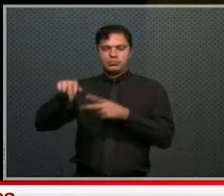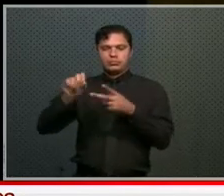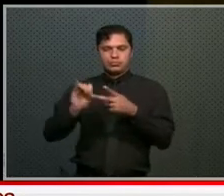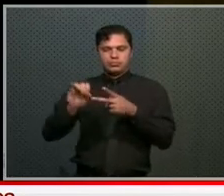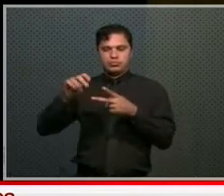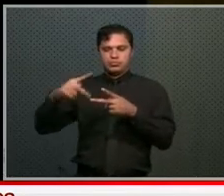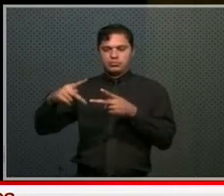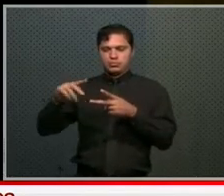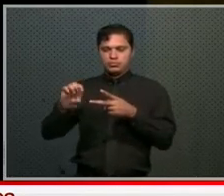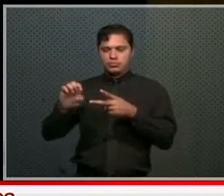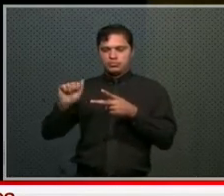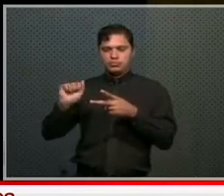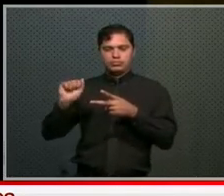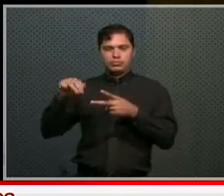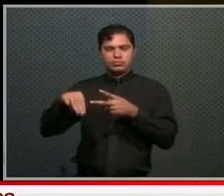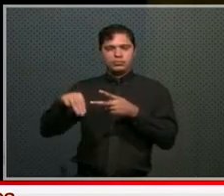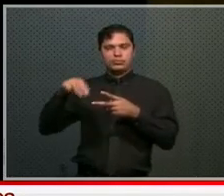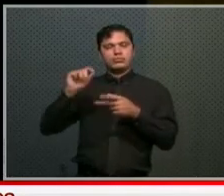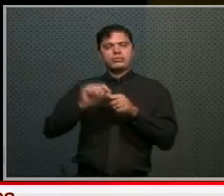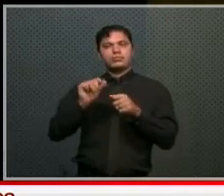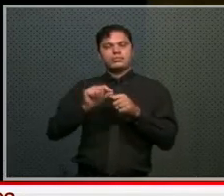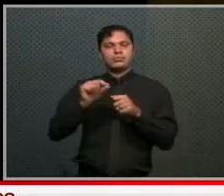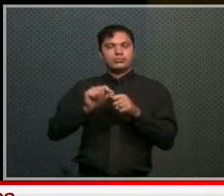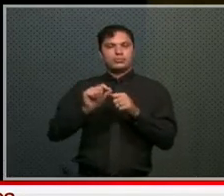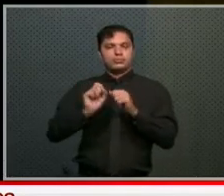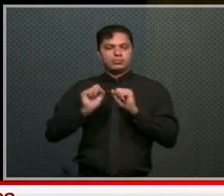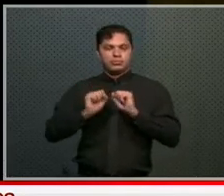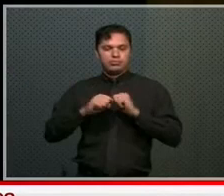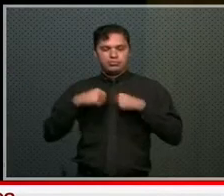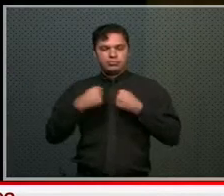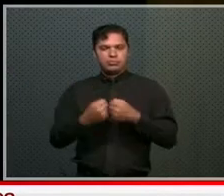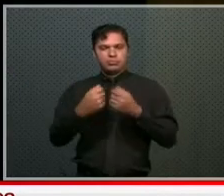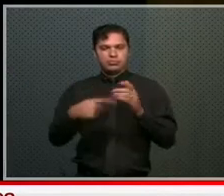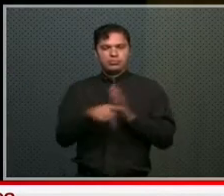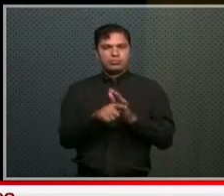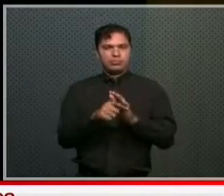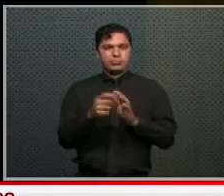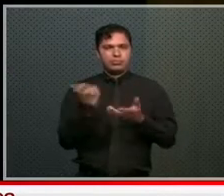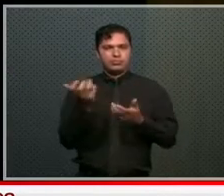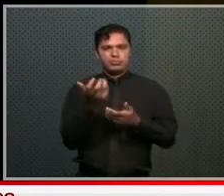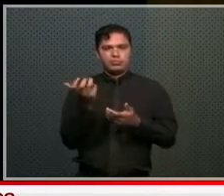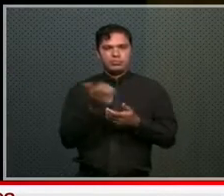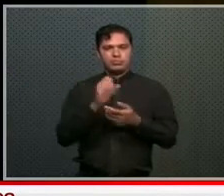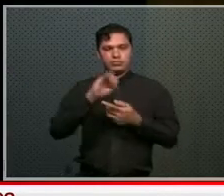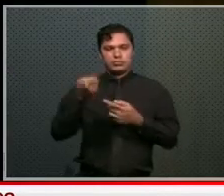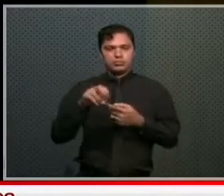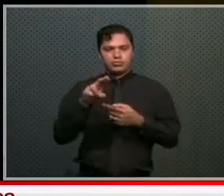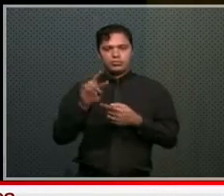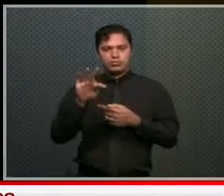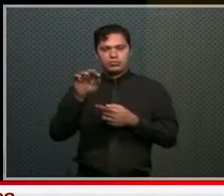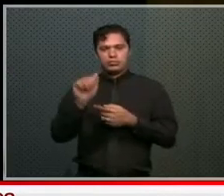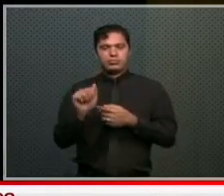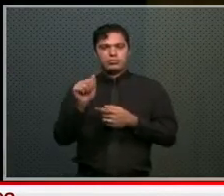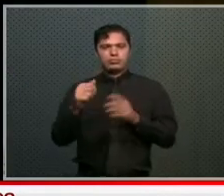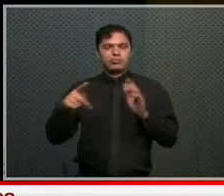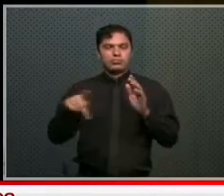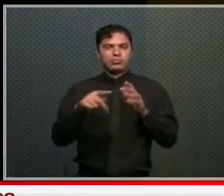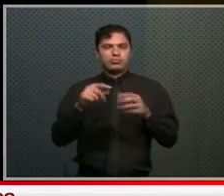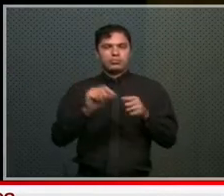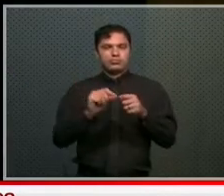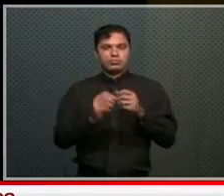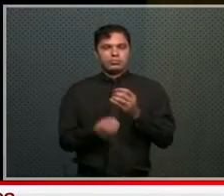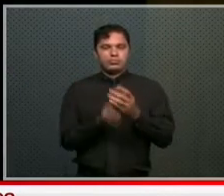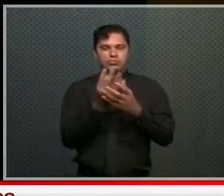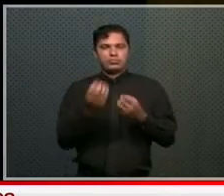garantiram fornecimento suficiente de sementes de juta produzida na nossa base física de Alenquer